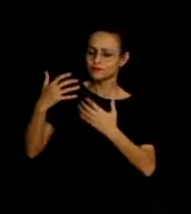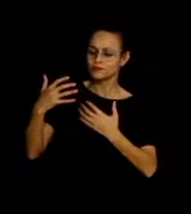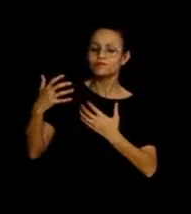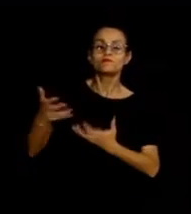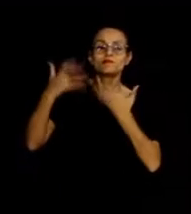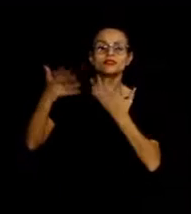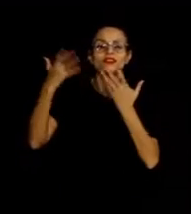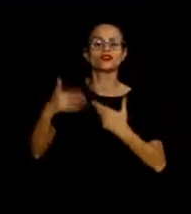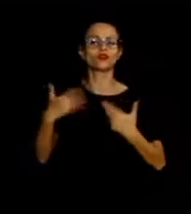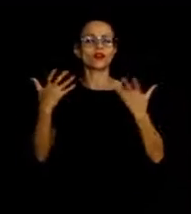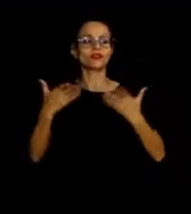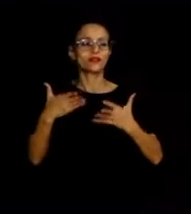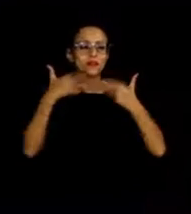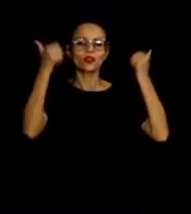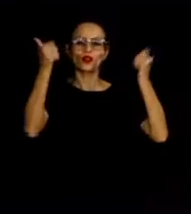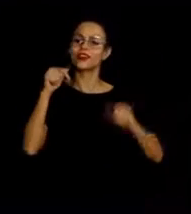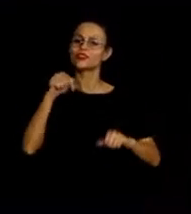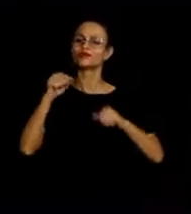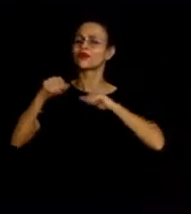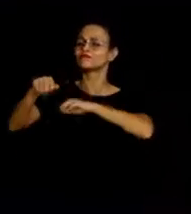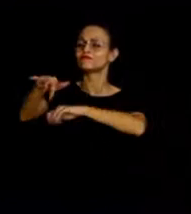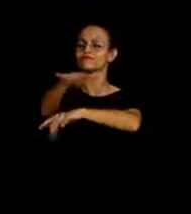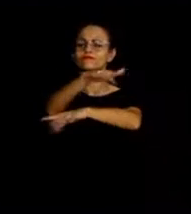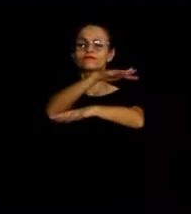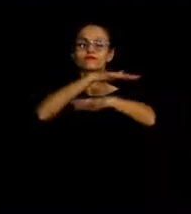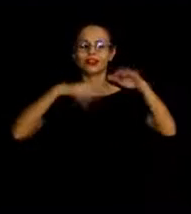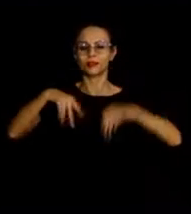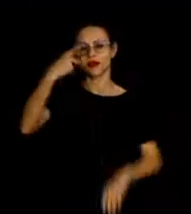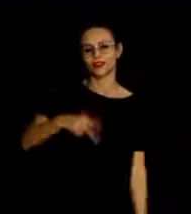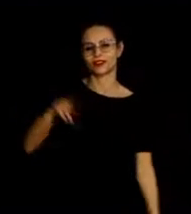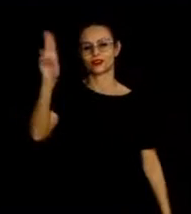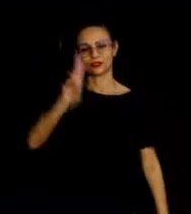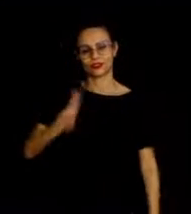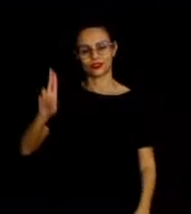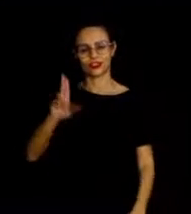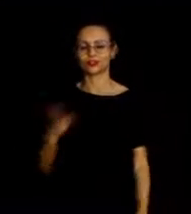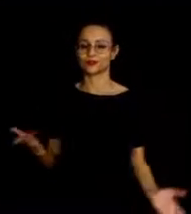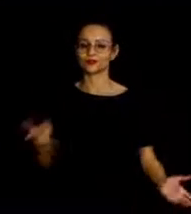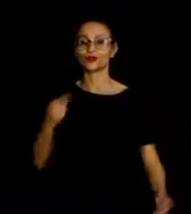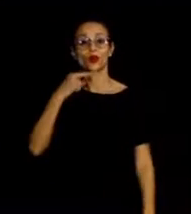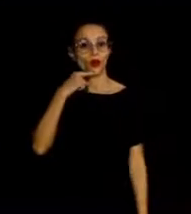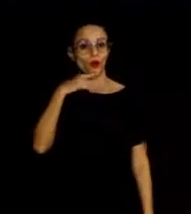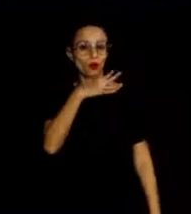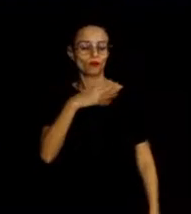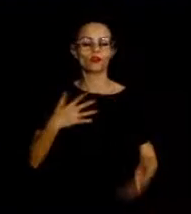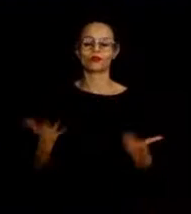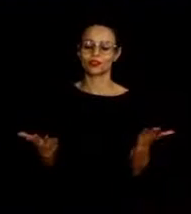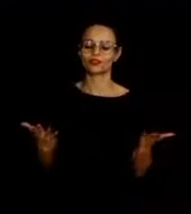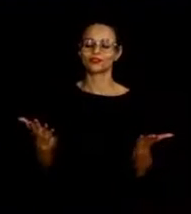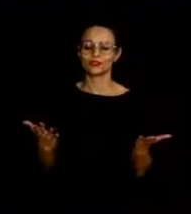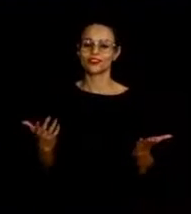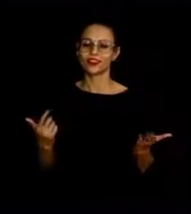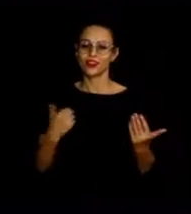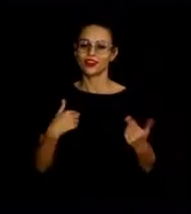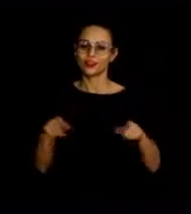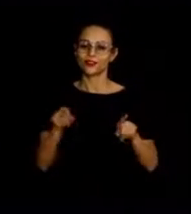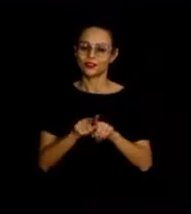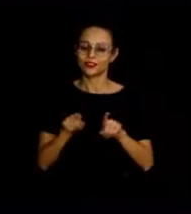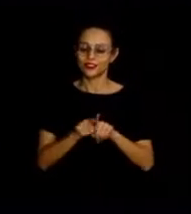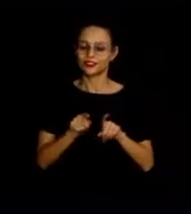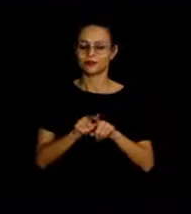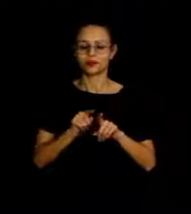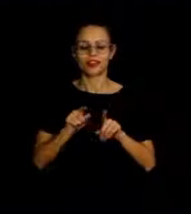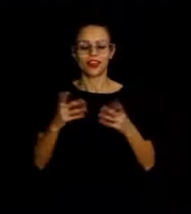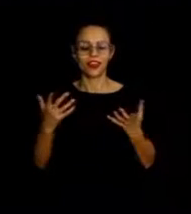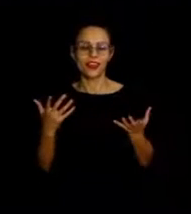esse é o clima que temos na é obviamente né e eu também até por forças